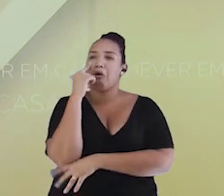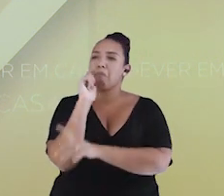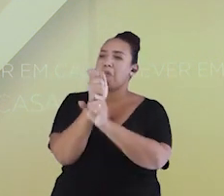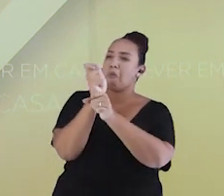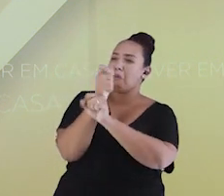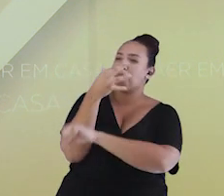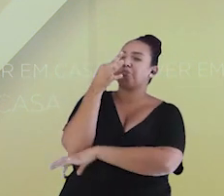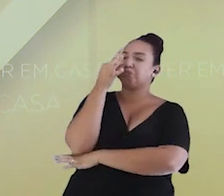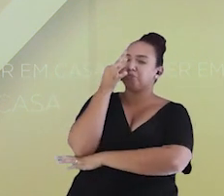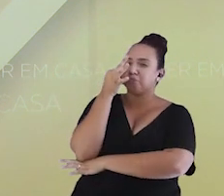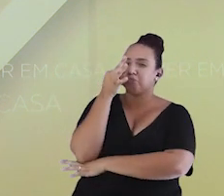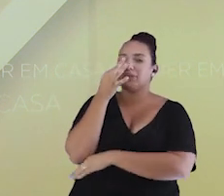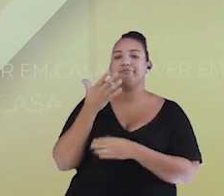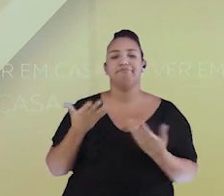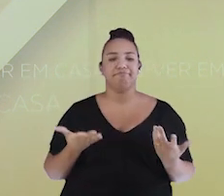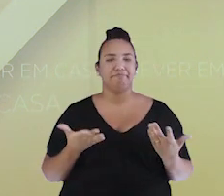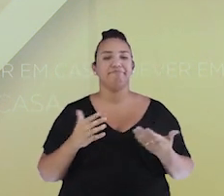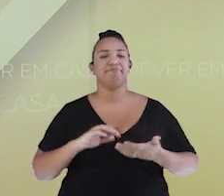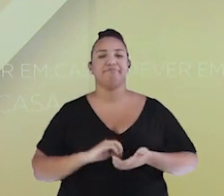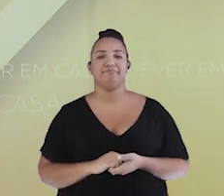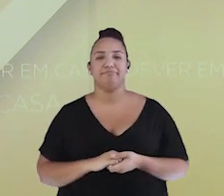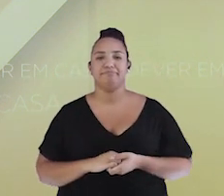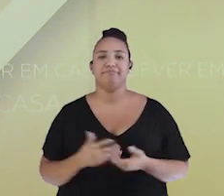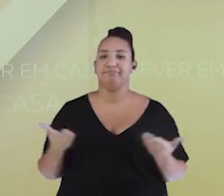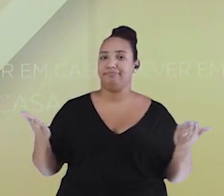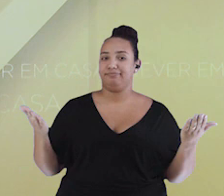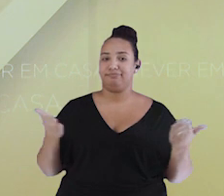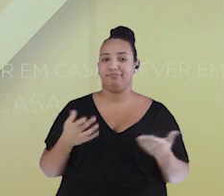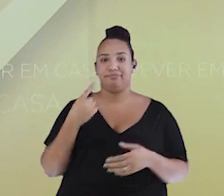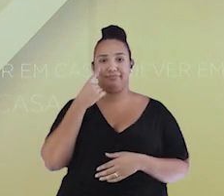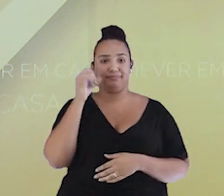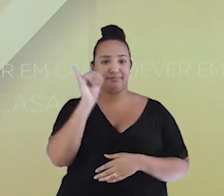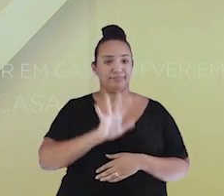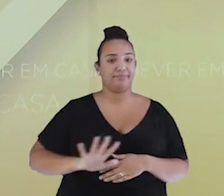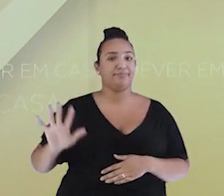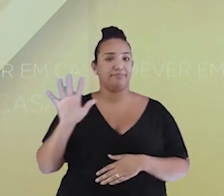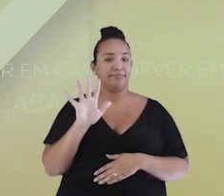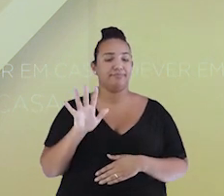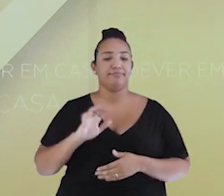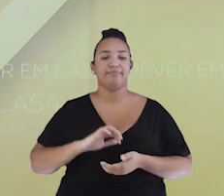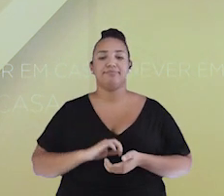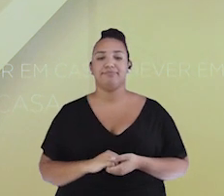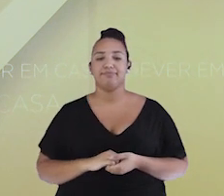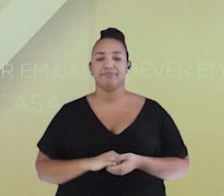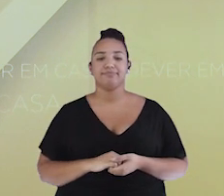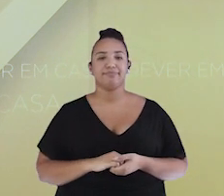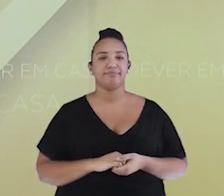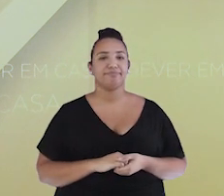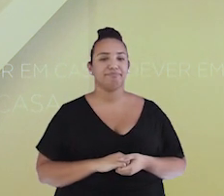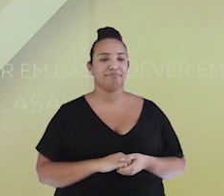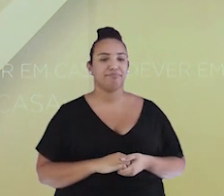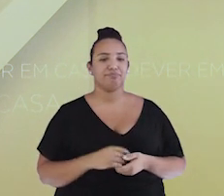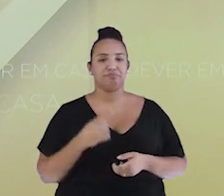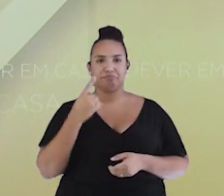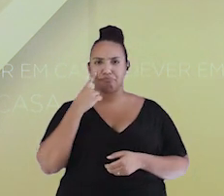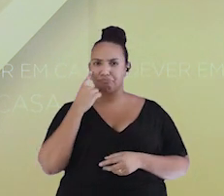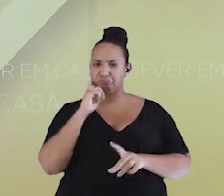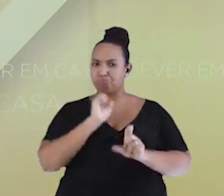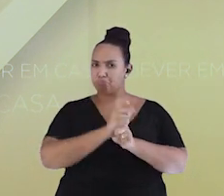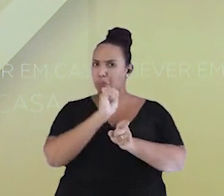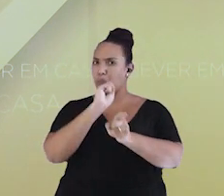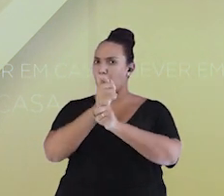perto essas edificações históricas. E agora, olha essa imagem. Uma